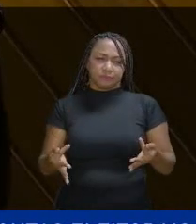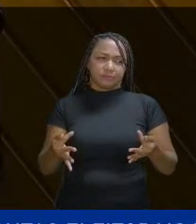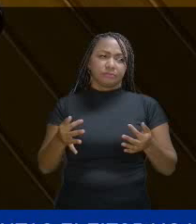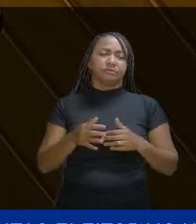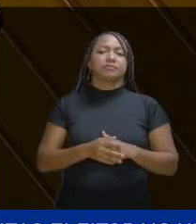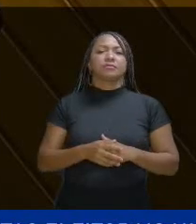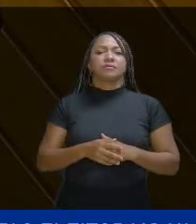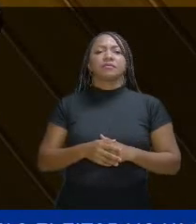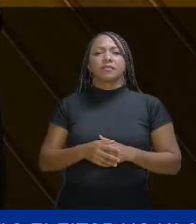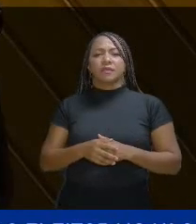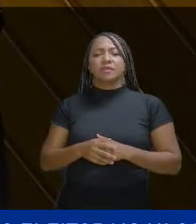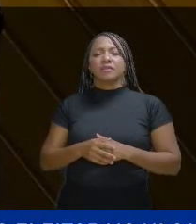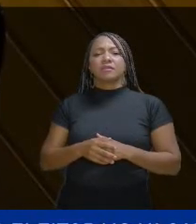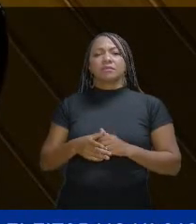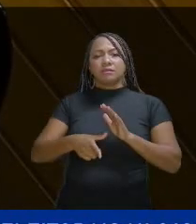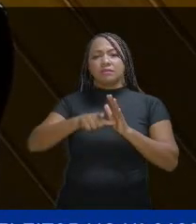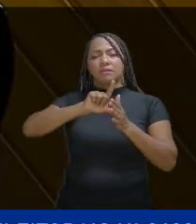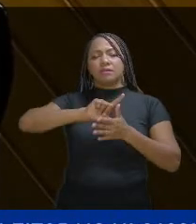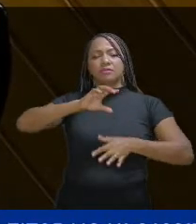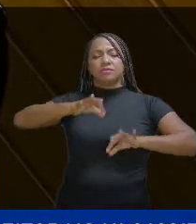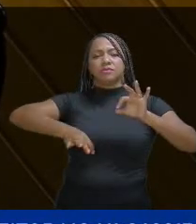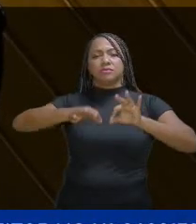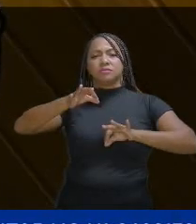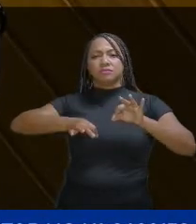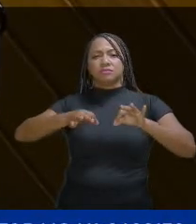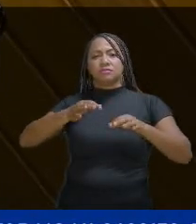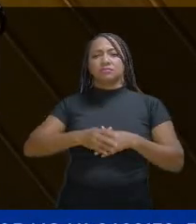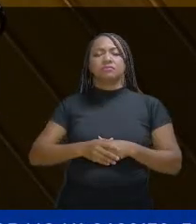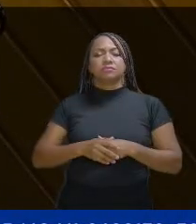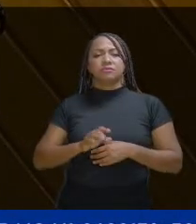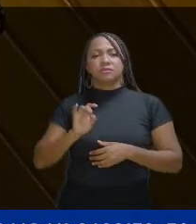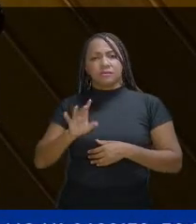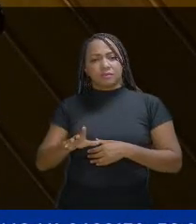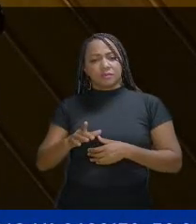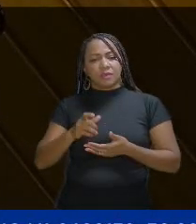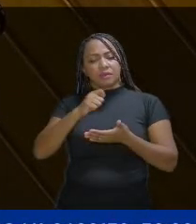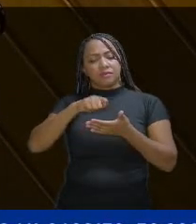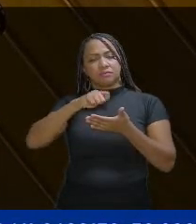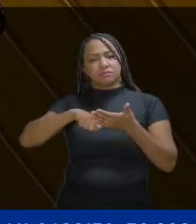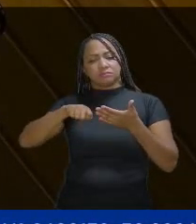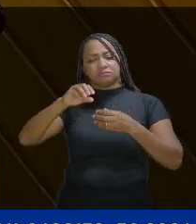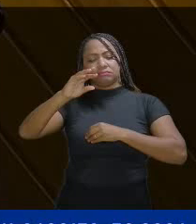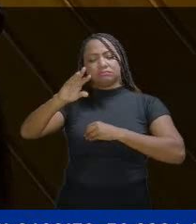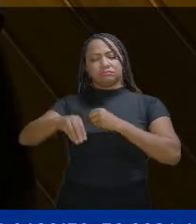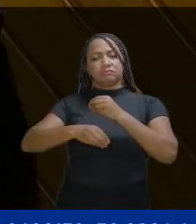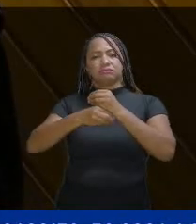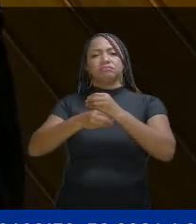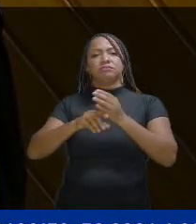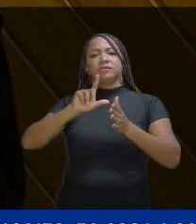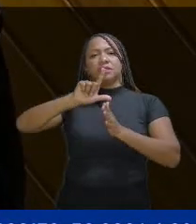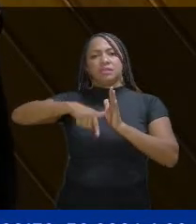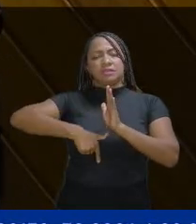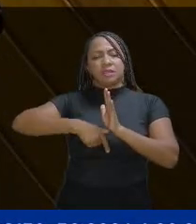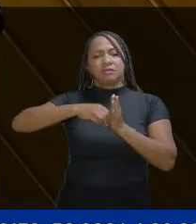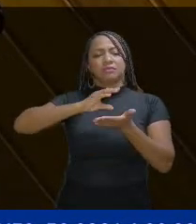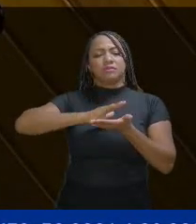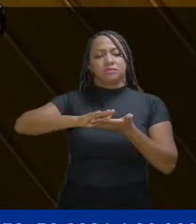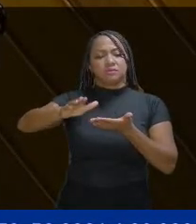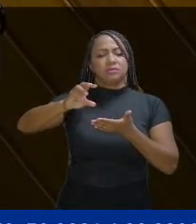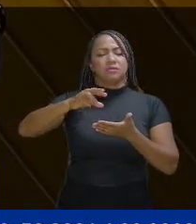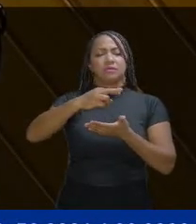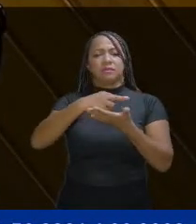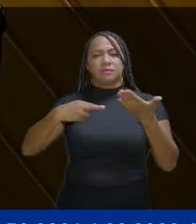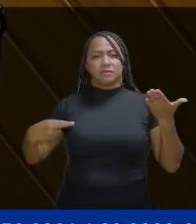Cito aqui precedente nesse sentido. Dessa forma, cabe apenas a anotação de ressalva. Atraso no envio dos relatórios